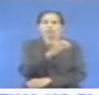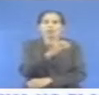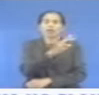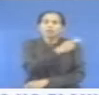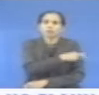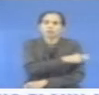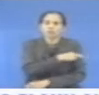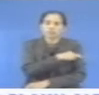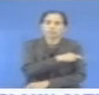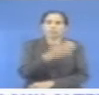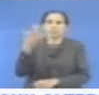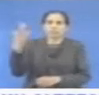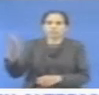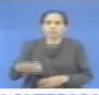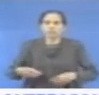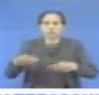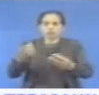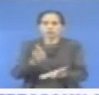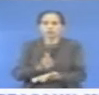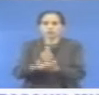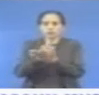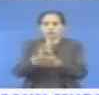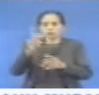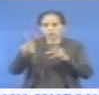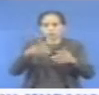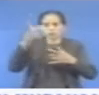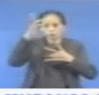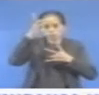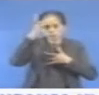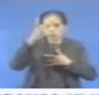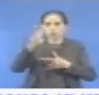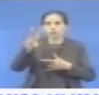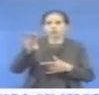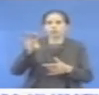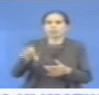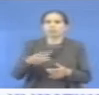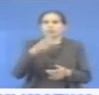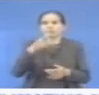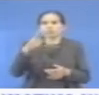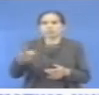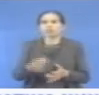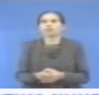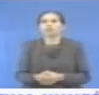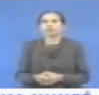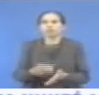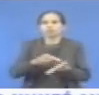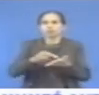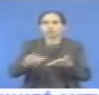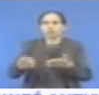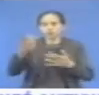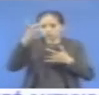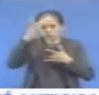atendimento para paciente Liu Atustrua. Diretor clínica Inácio dos Santos Ateten, o número né,